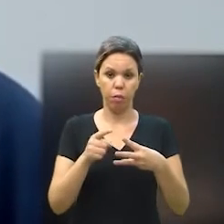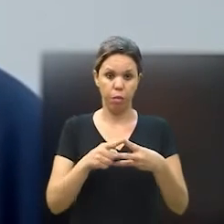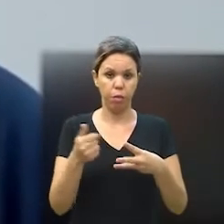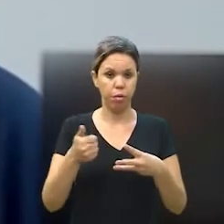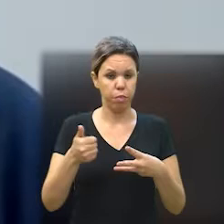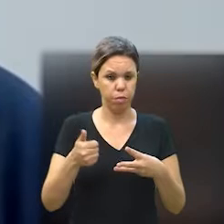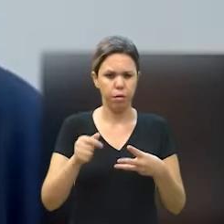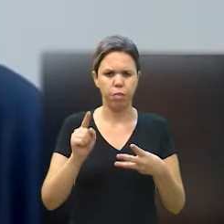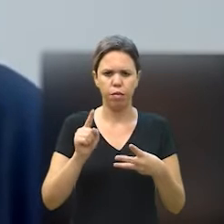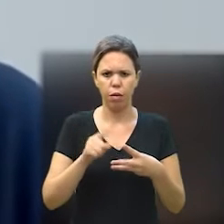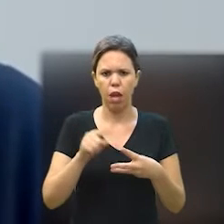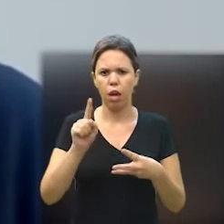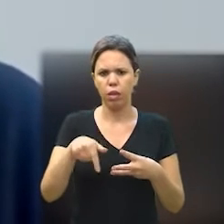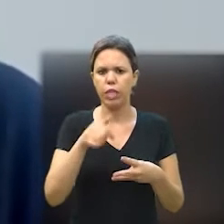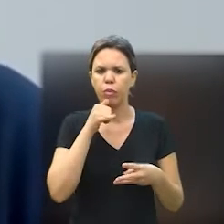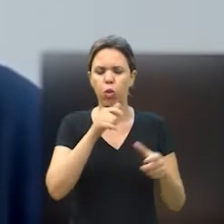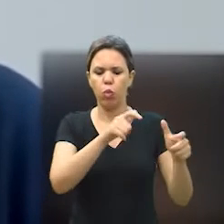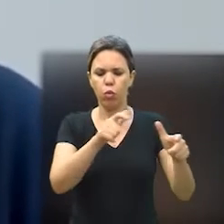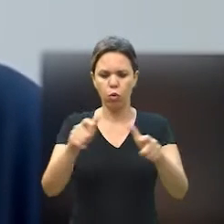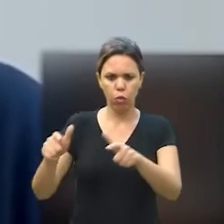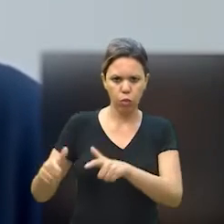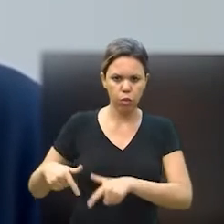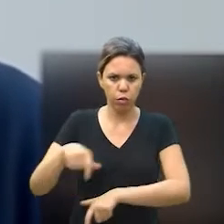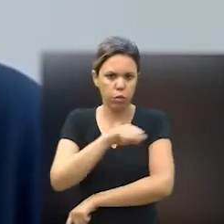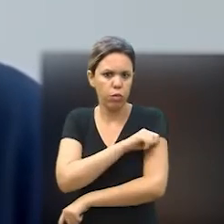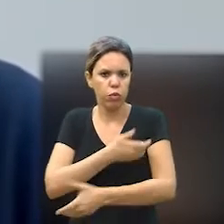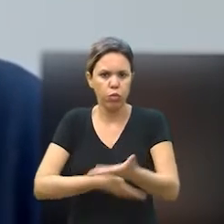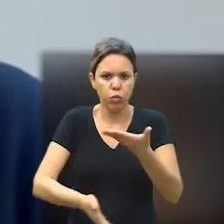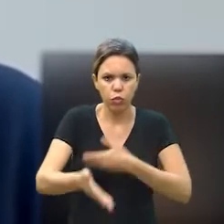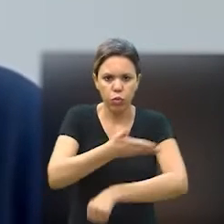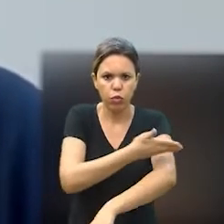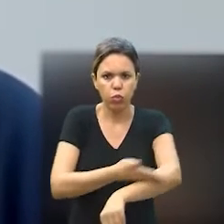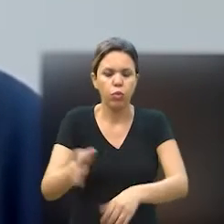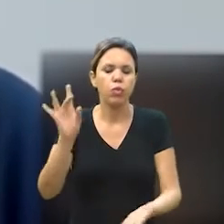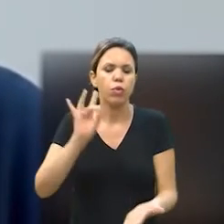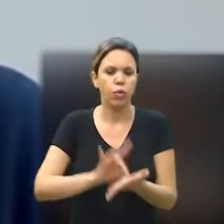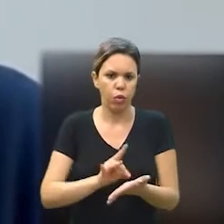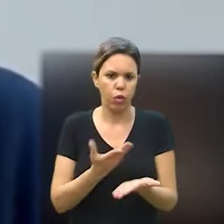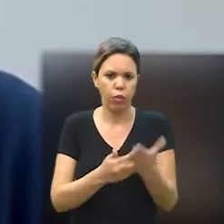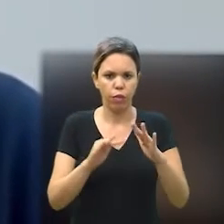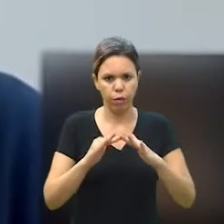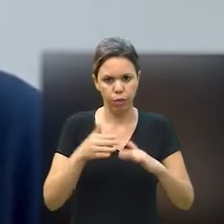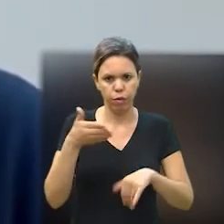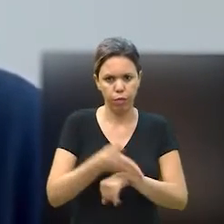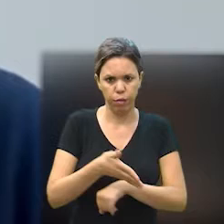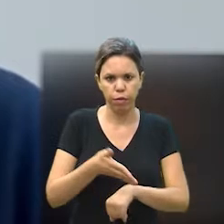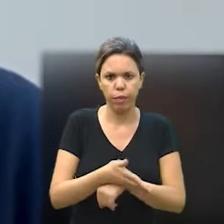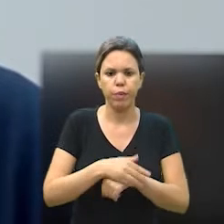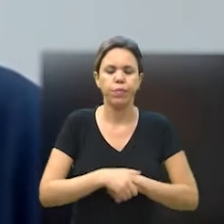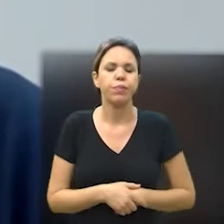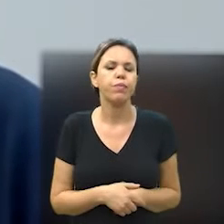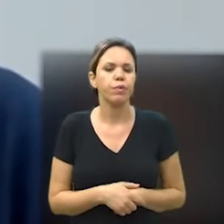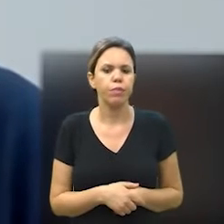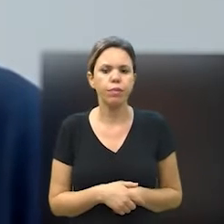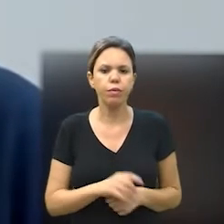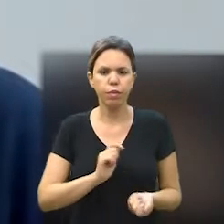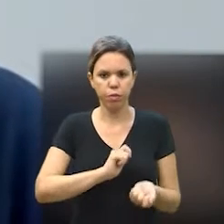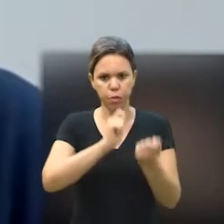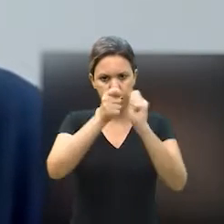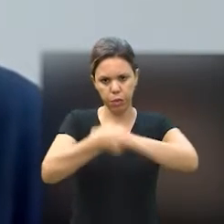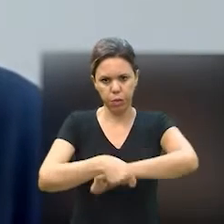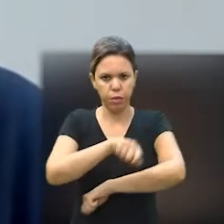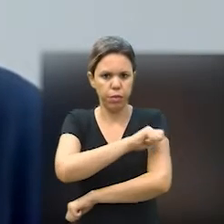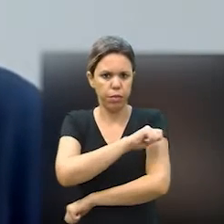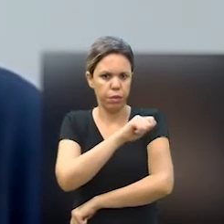deles é a ambientação dos alunos a uma nova realidade escolar. Uma adaptação